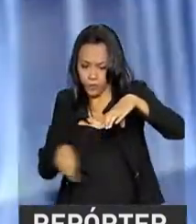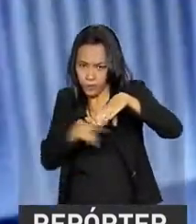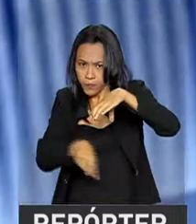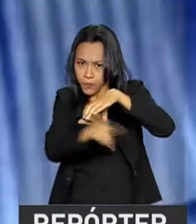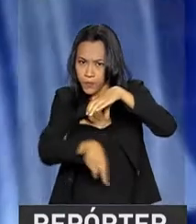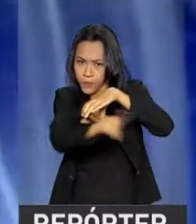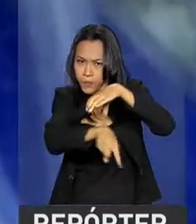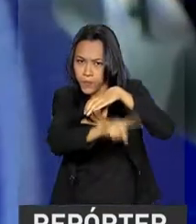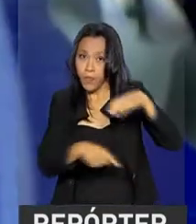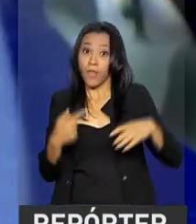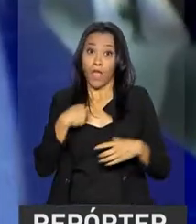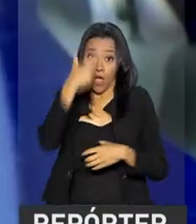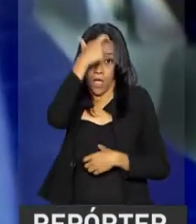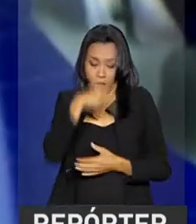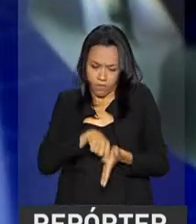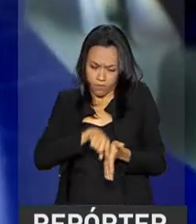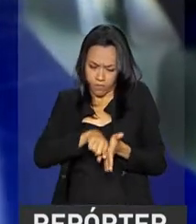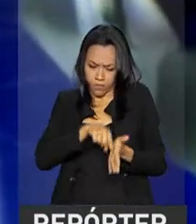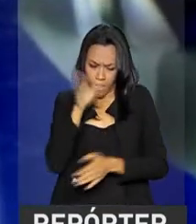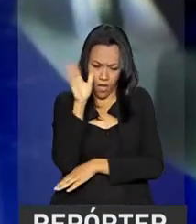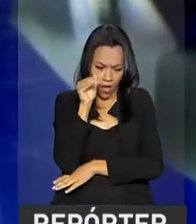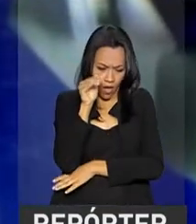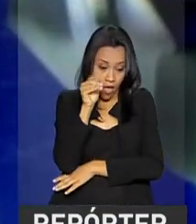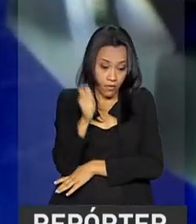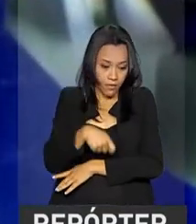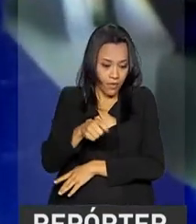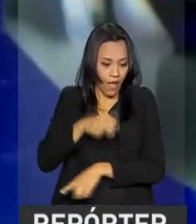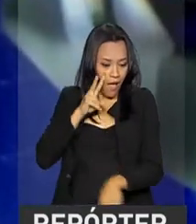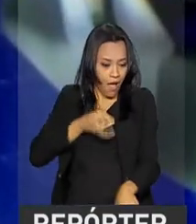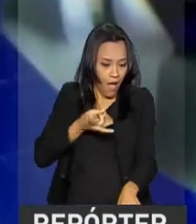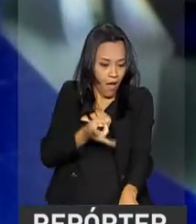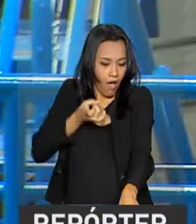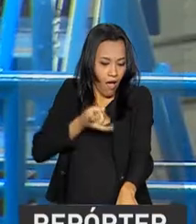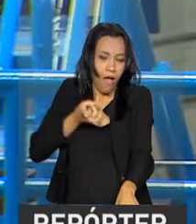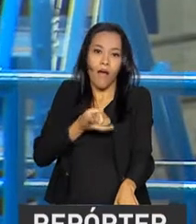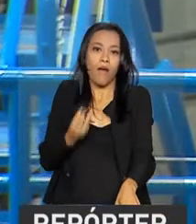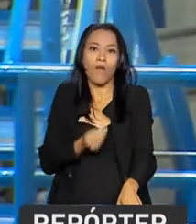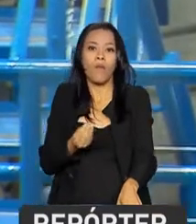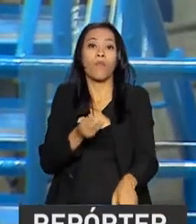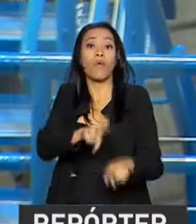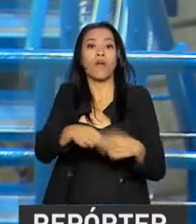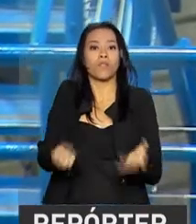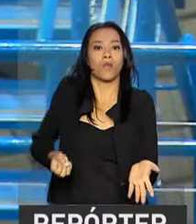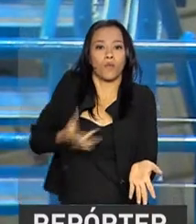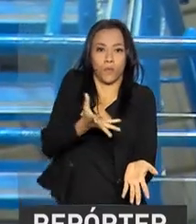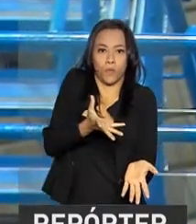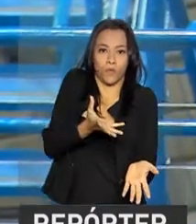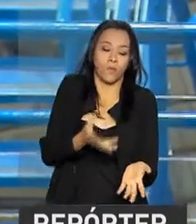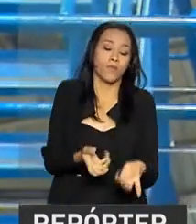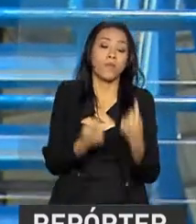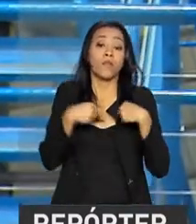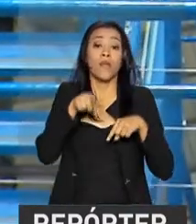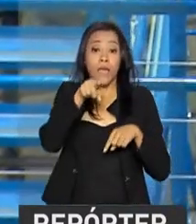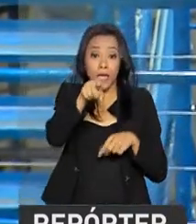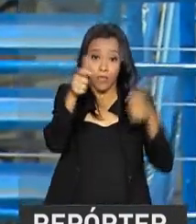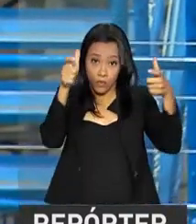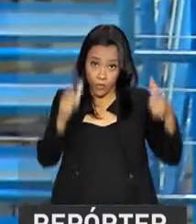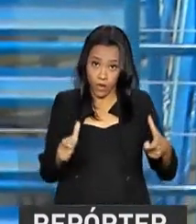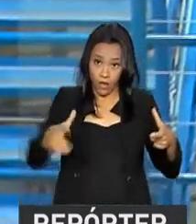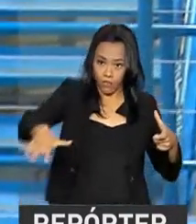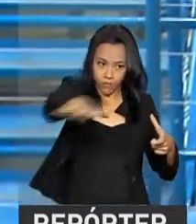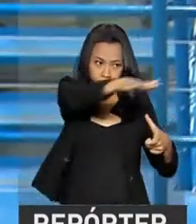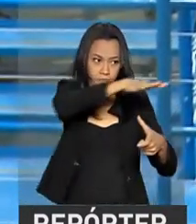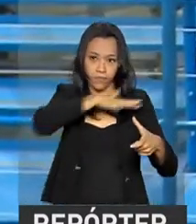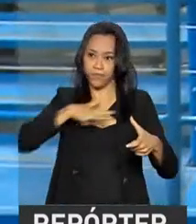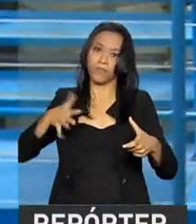podem observar as amostras de acordo com o modo com que absorvem a luz. O Laboratório Nacional de Luz Síncrotron, esse que eu estou,